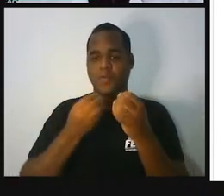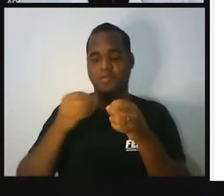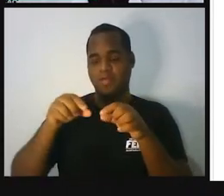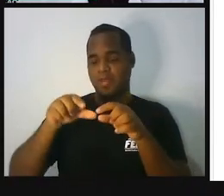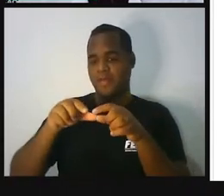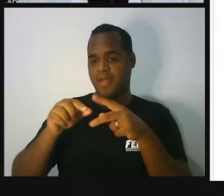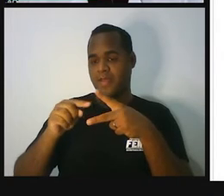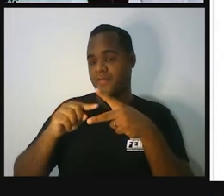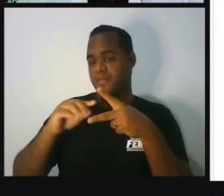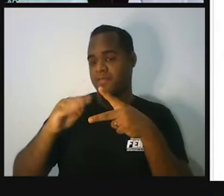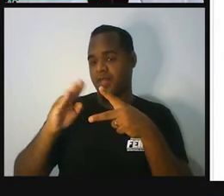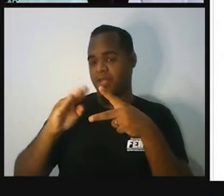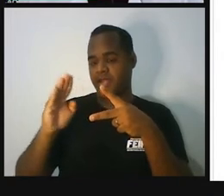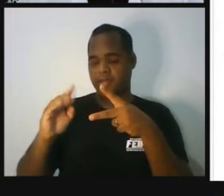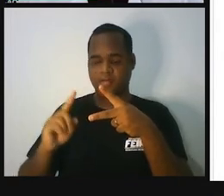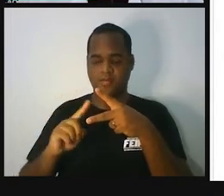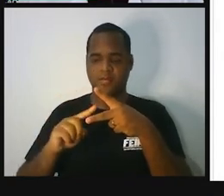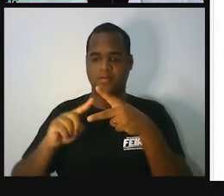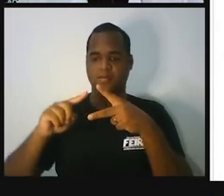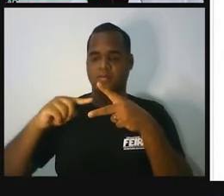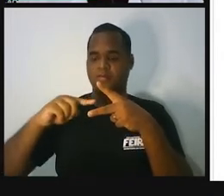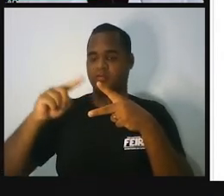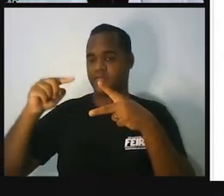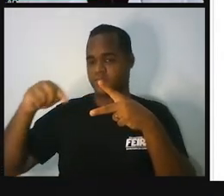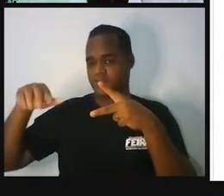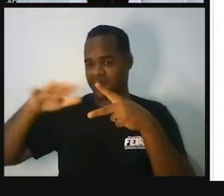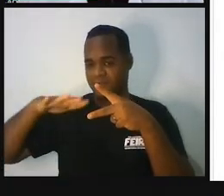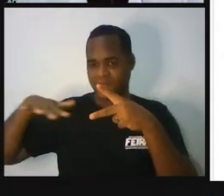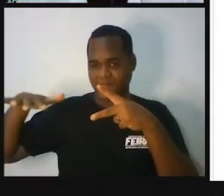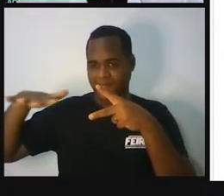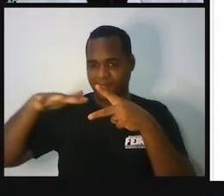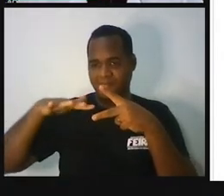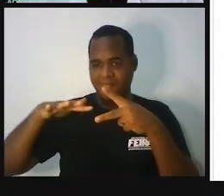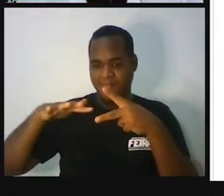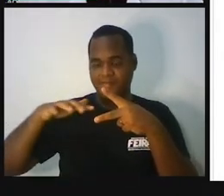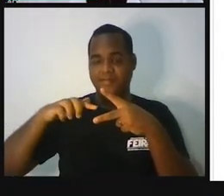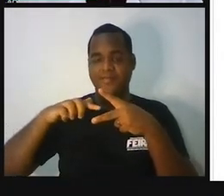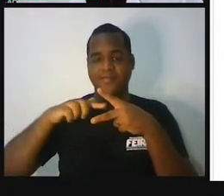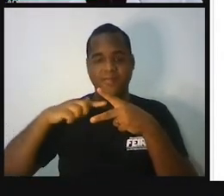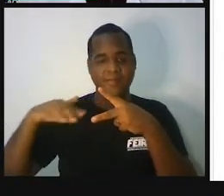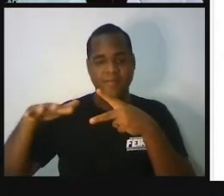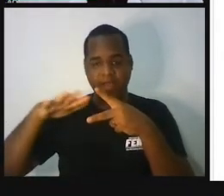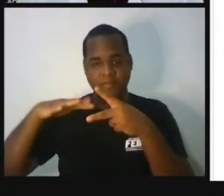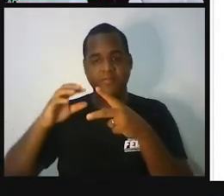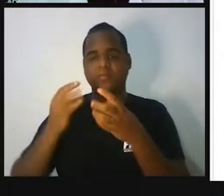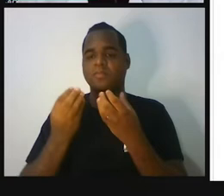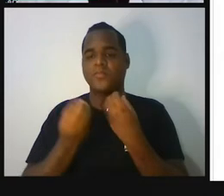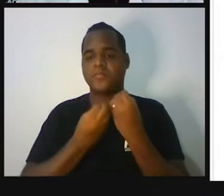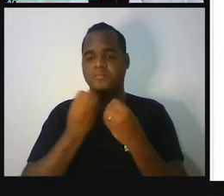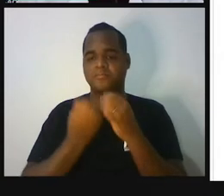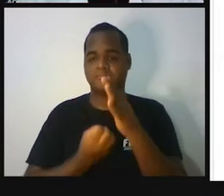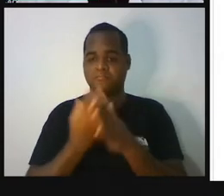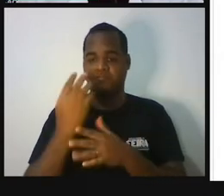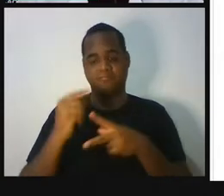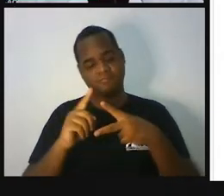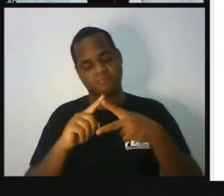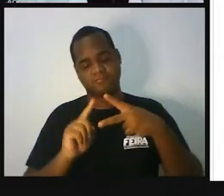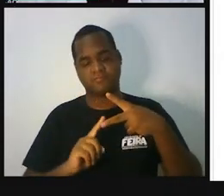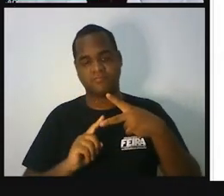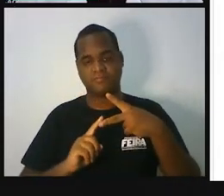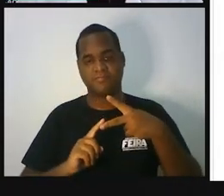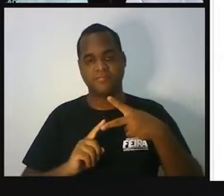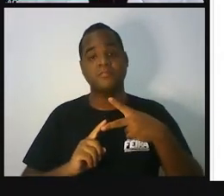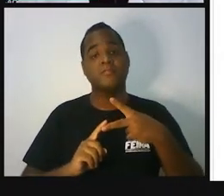é o que está dentro da abertura essa região aqui ó Essa região é formada como duas semi-retas